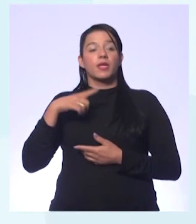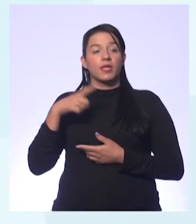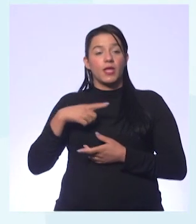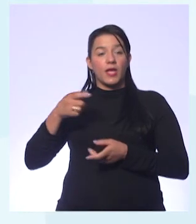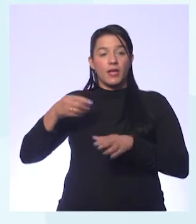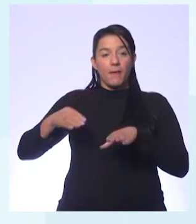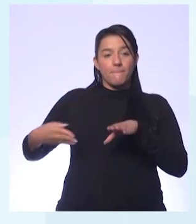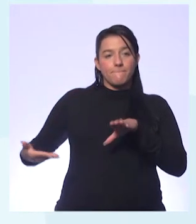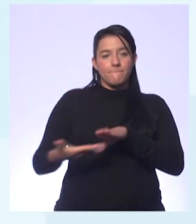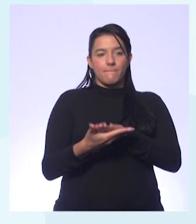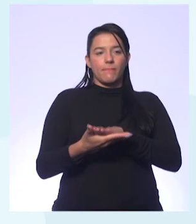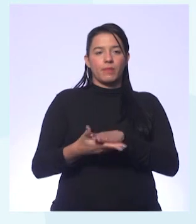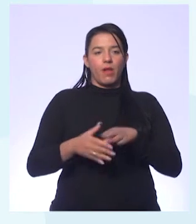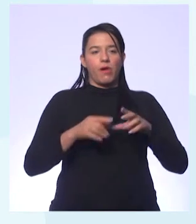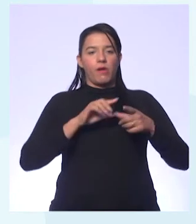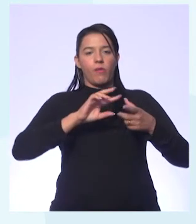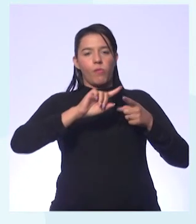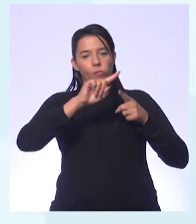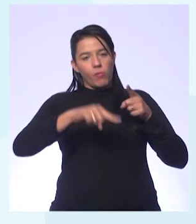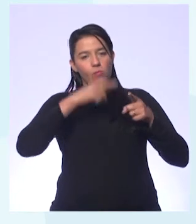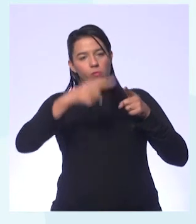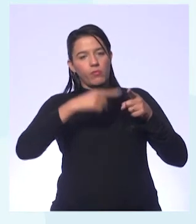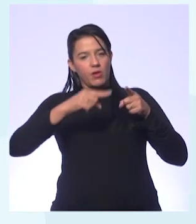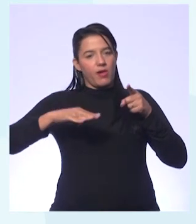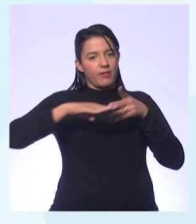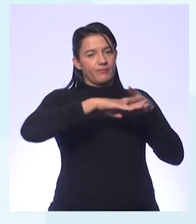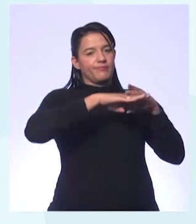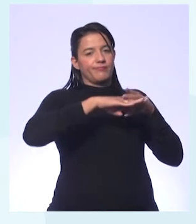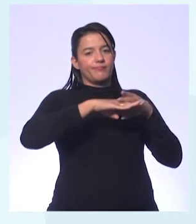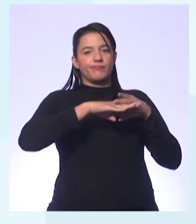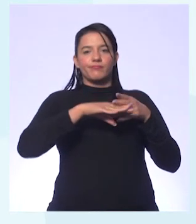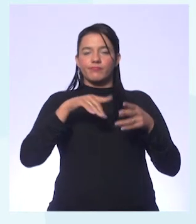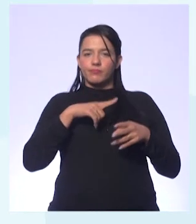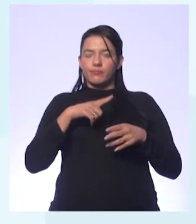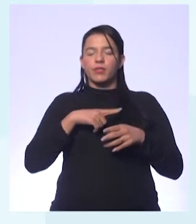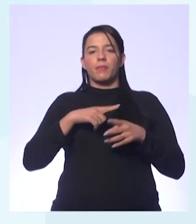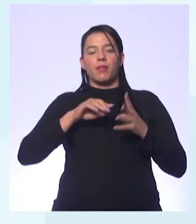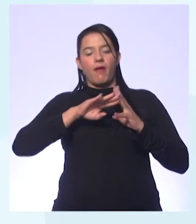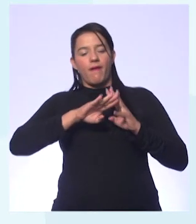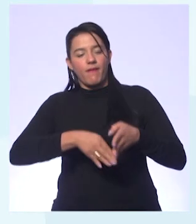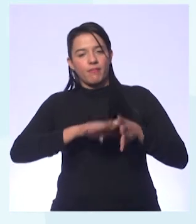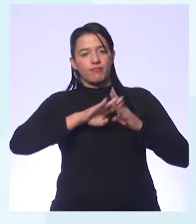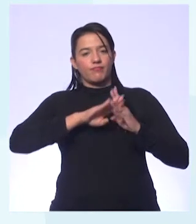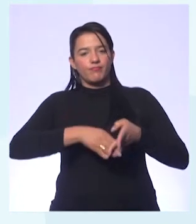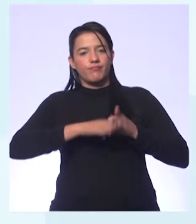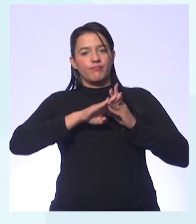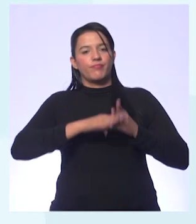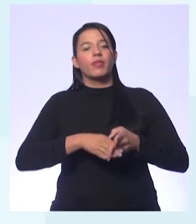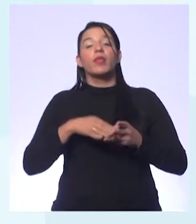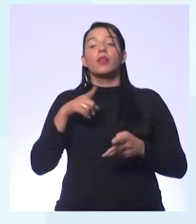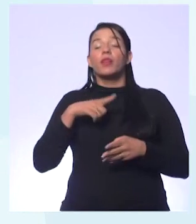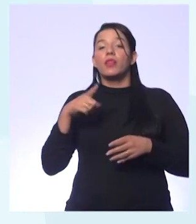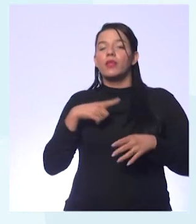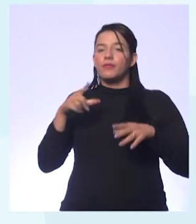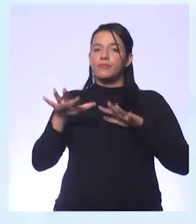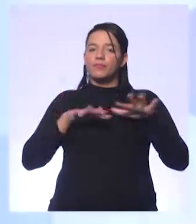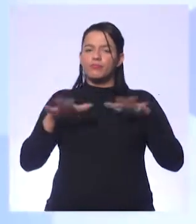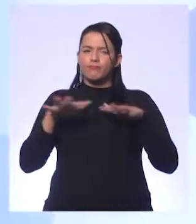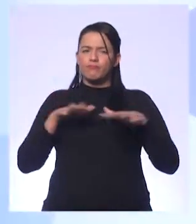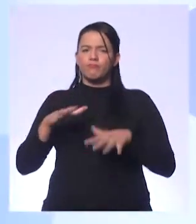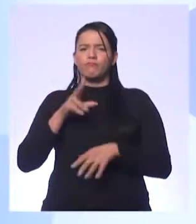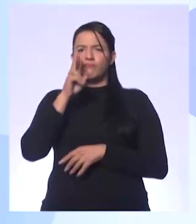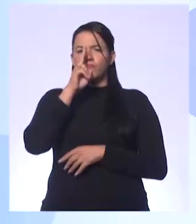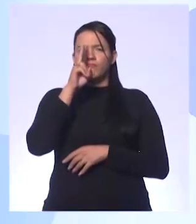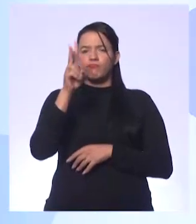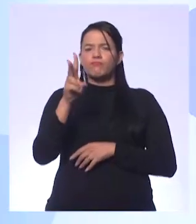nas engrenagens para que a máquina não funcionasse. Foi um movimento, está bem? Ainda o movimento é mais,